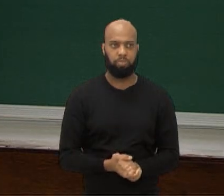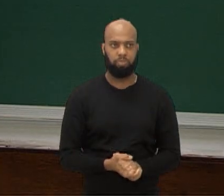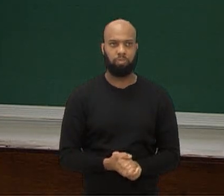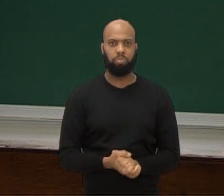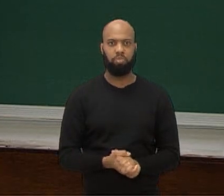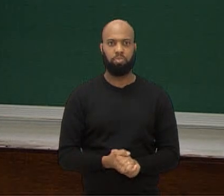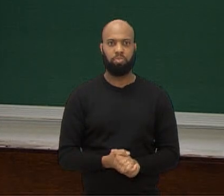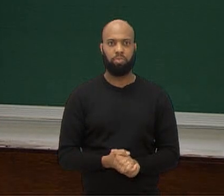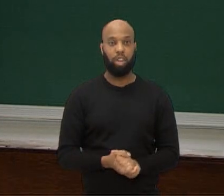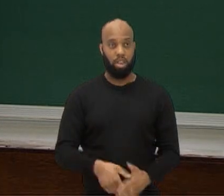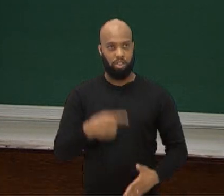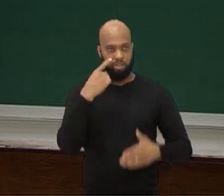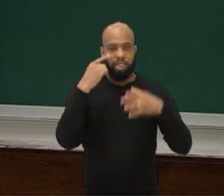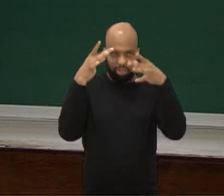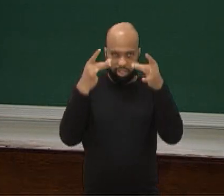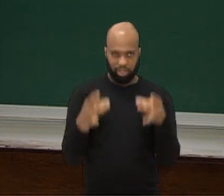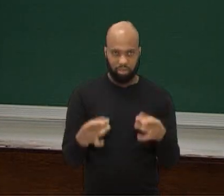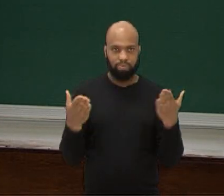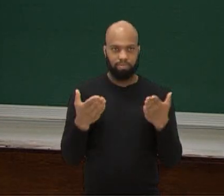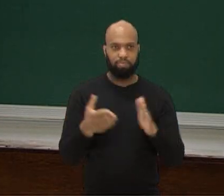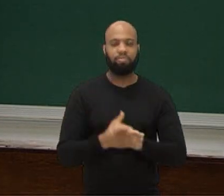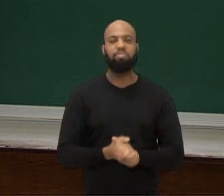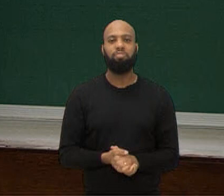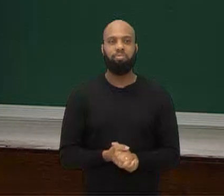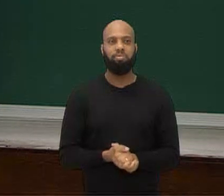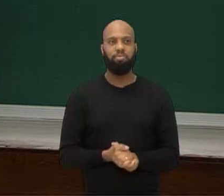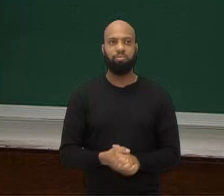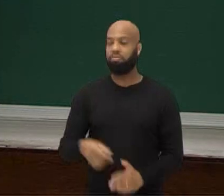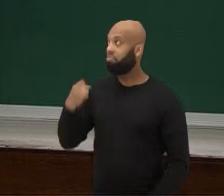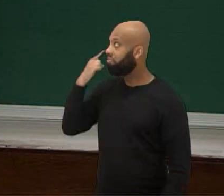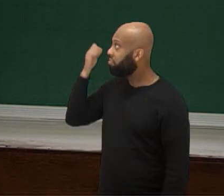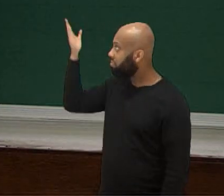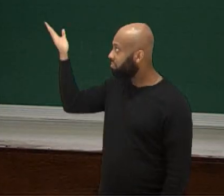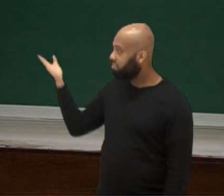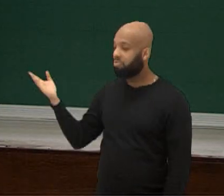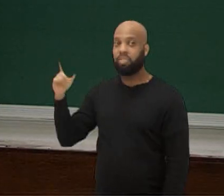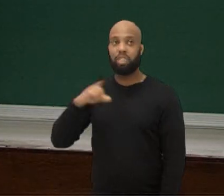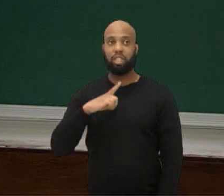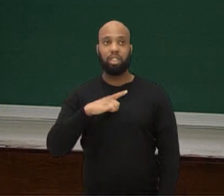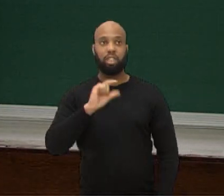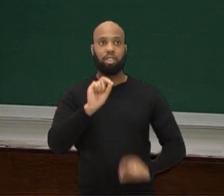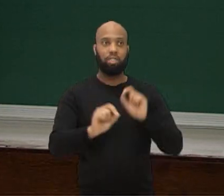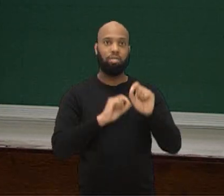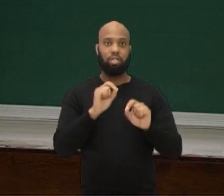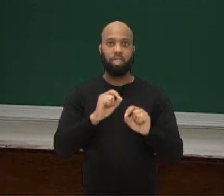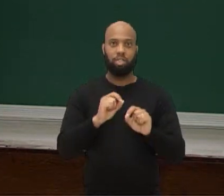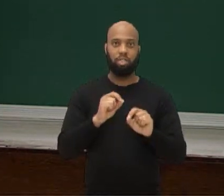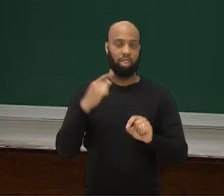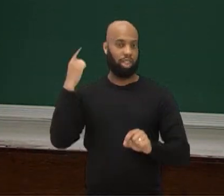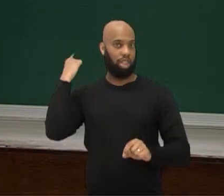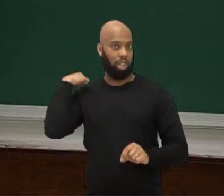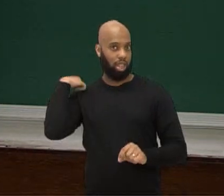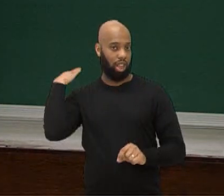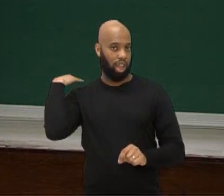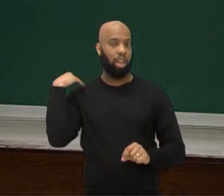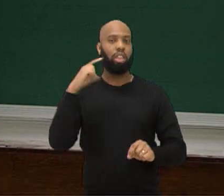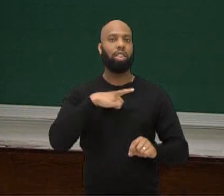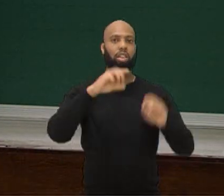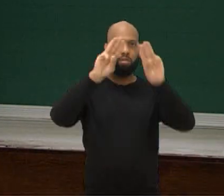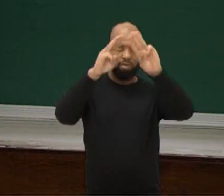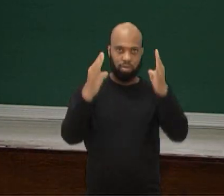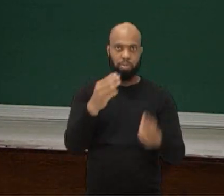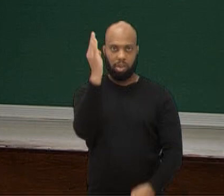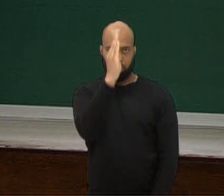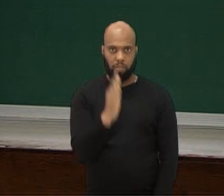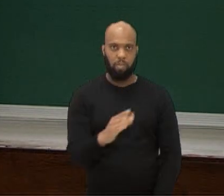os detalhes dessa camiseta, dessa camisa? Então, aqui nós temos o mapa do Brasil, destacando-se a província do